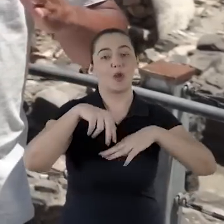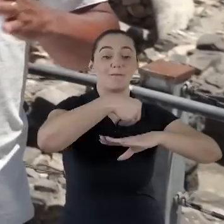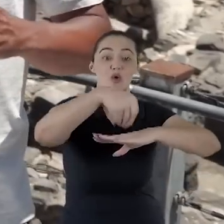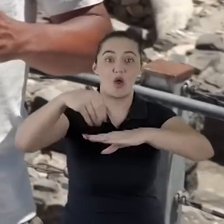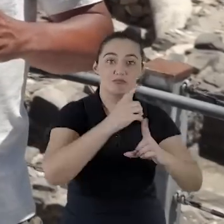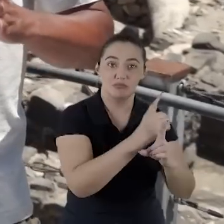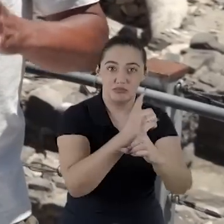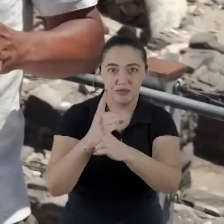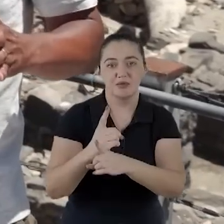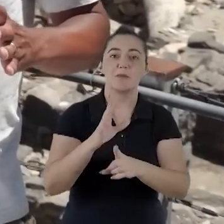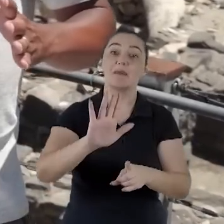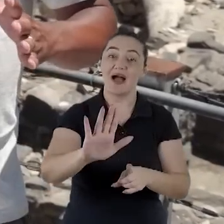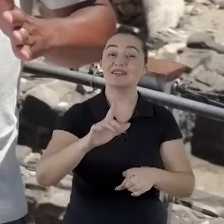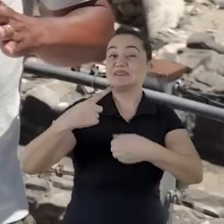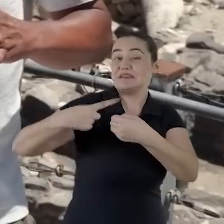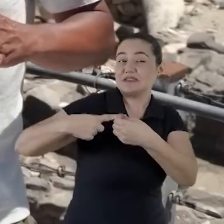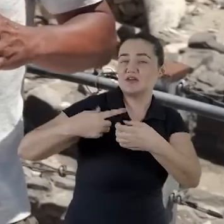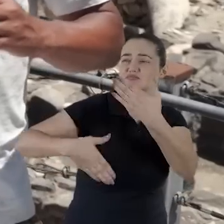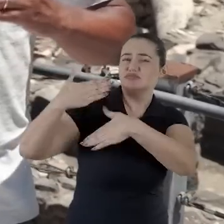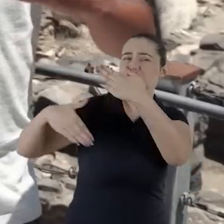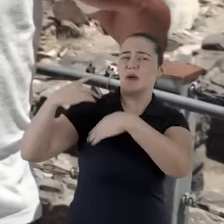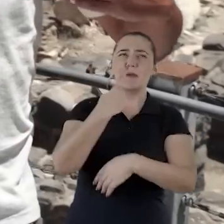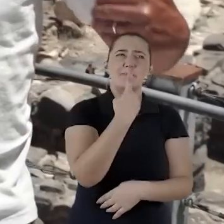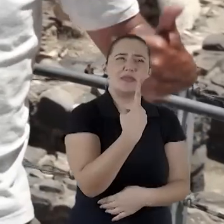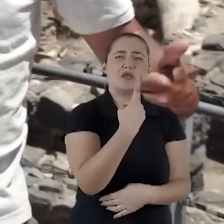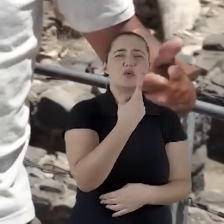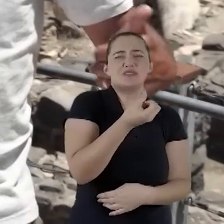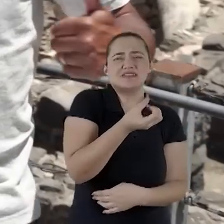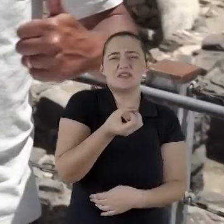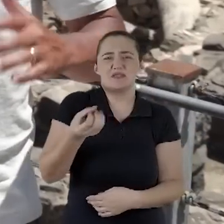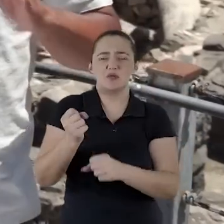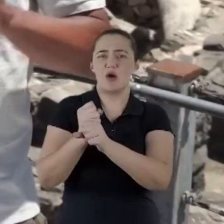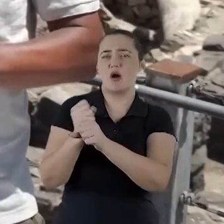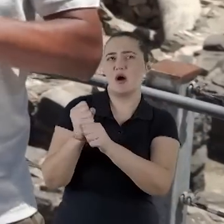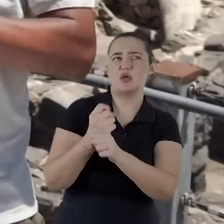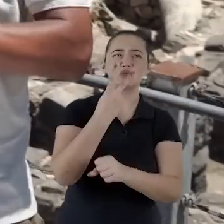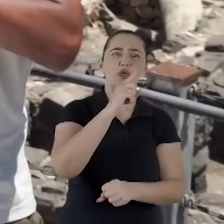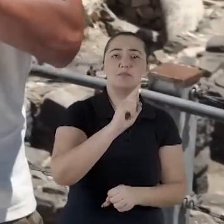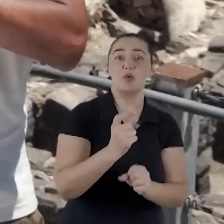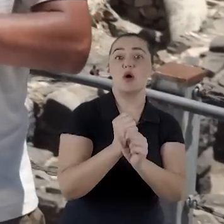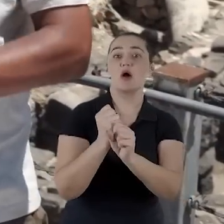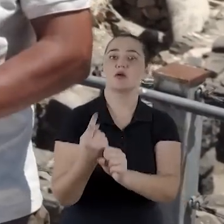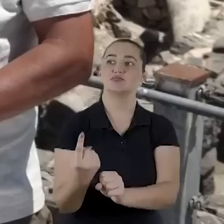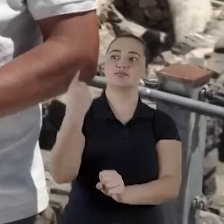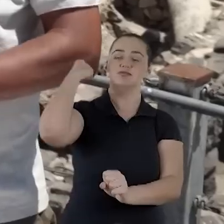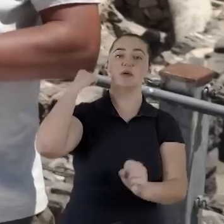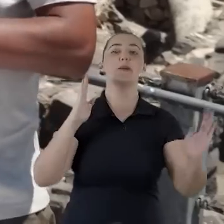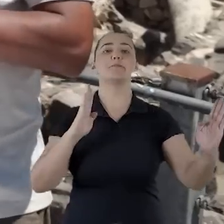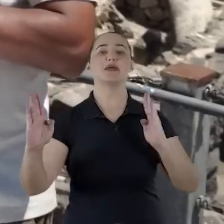uma Bet-Shean de pelo menos 1.600 anos a 2.000 anos aproximadamente, estou falando do período